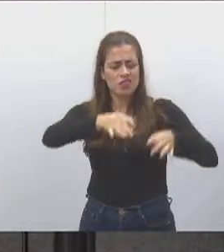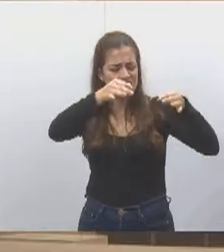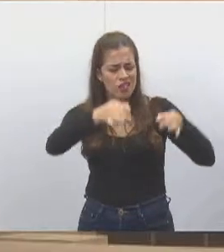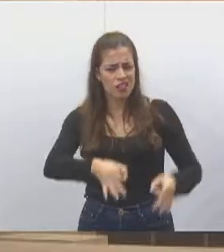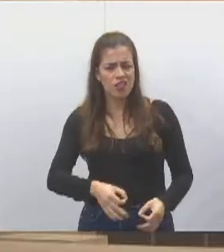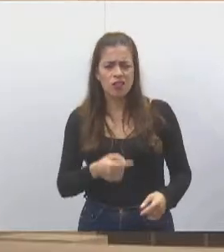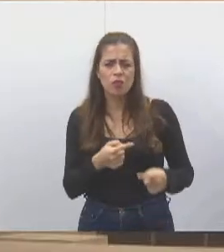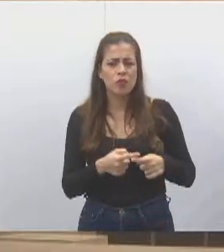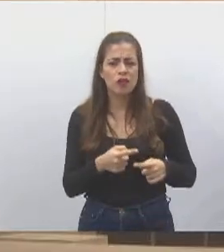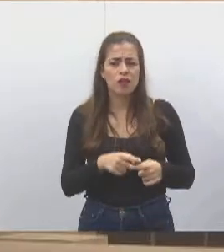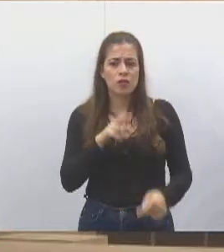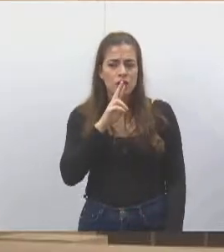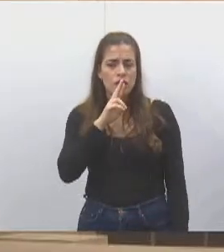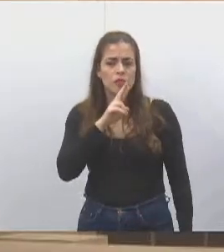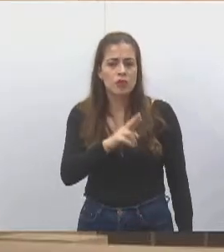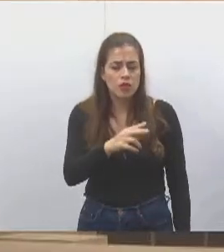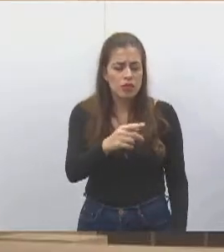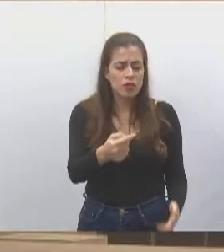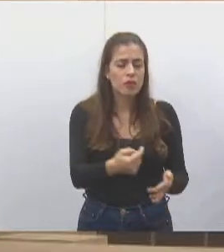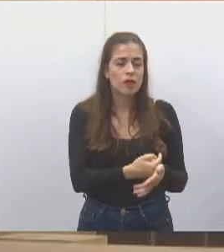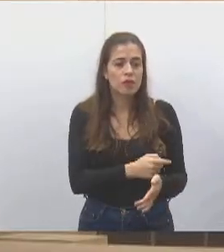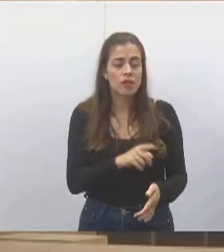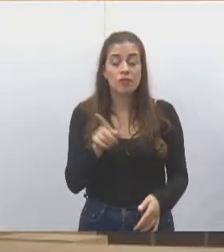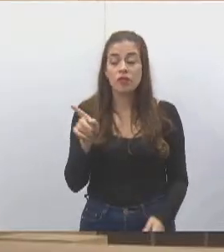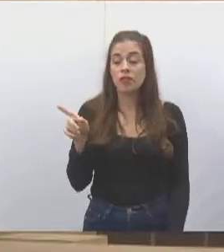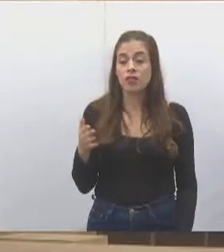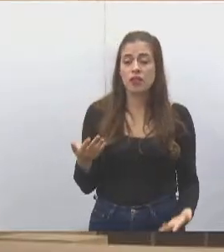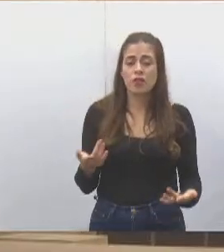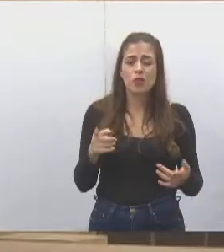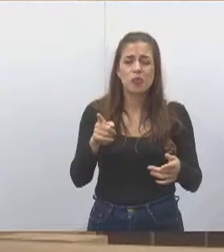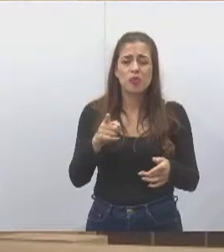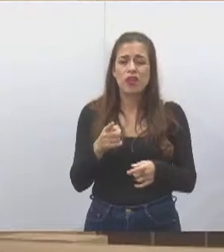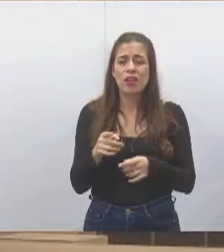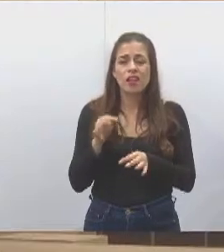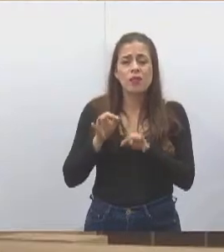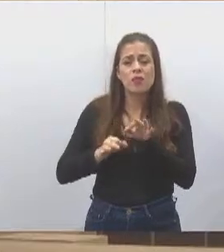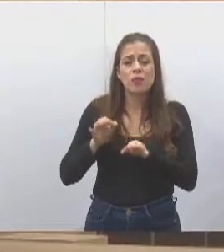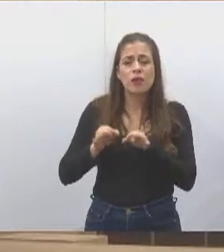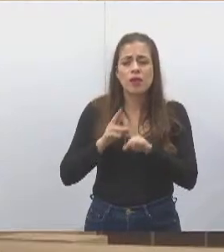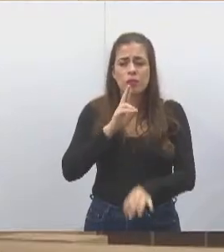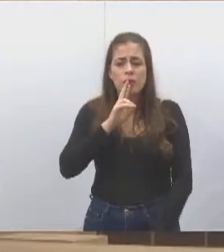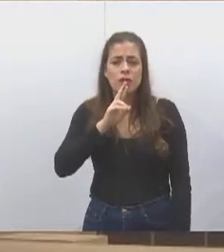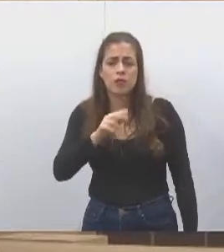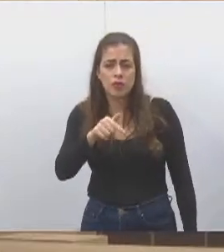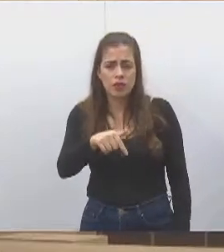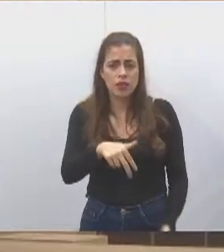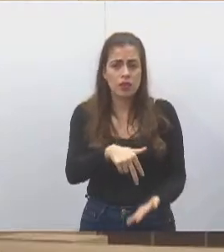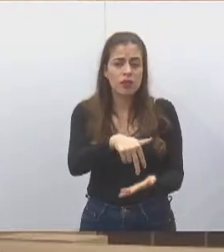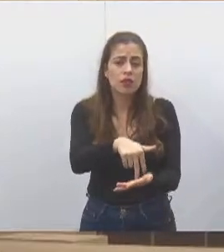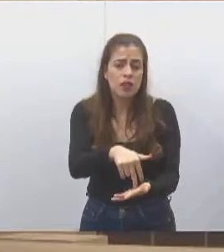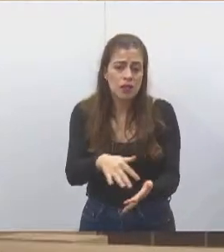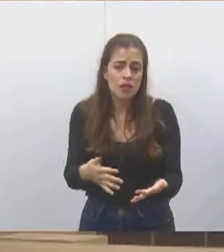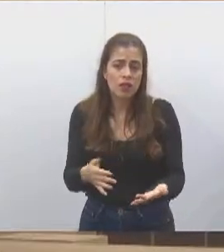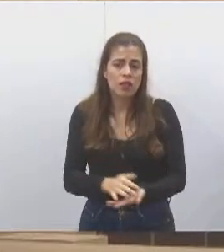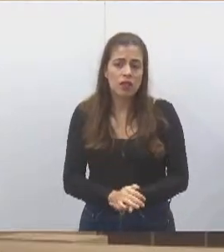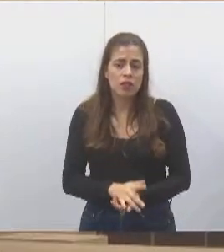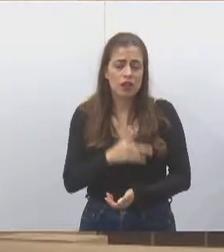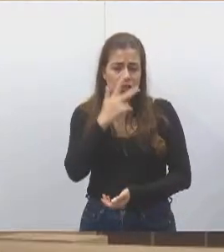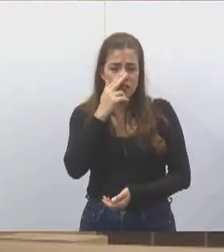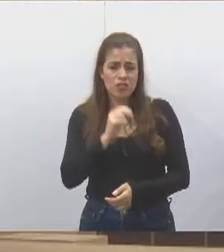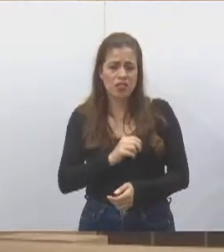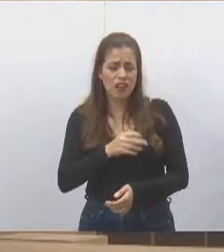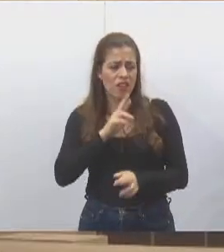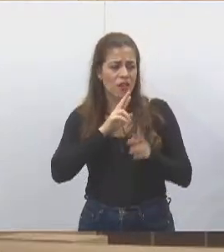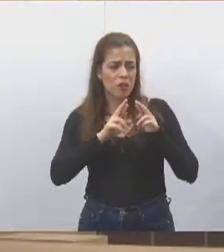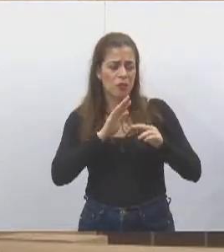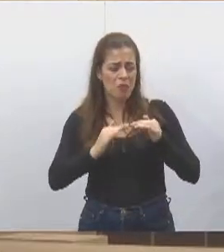você não respondeu as perguntas? Foi o Guilherme. Porque ele veio preparado para responder isso aqui, meu amigo. Eu acho até que exagerou um pouco,